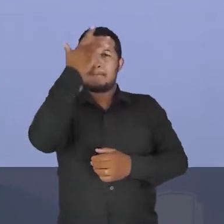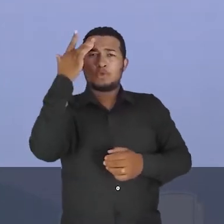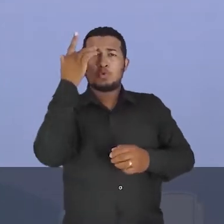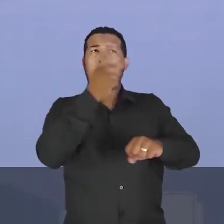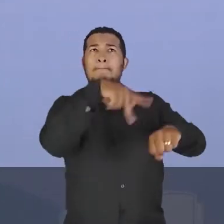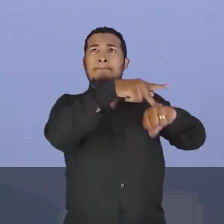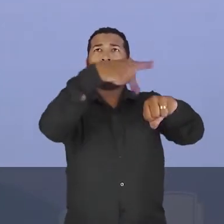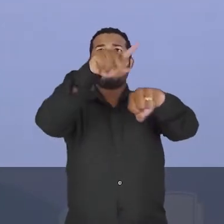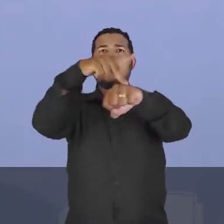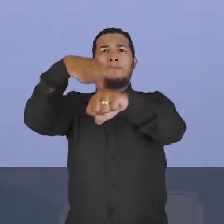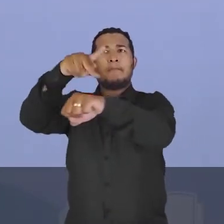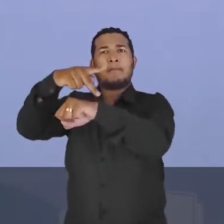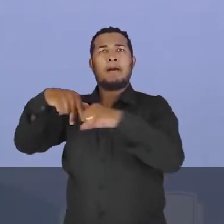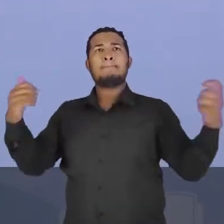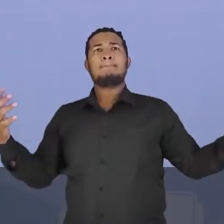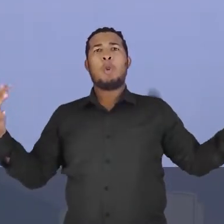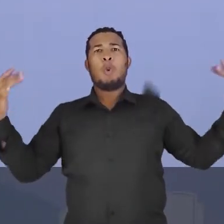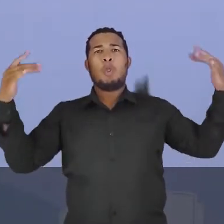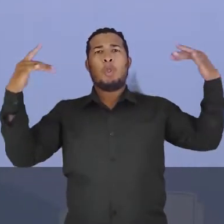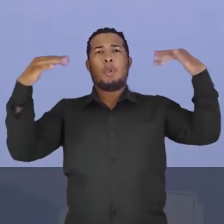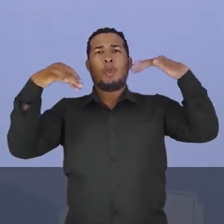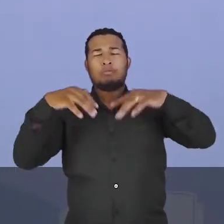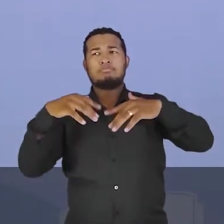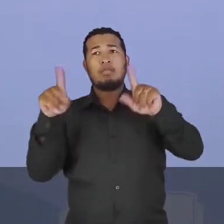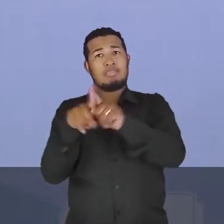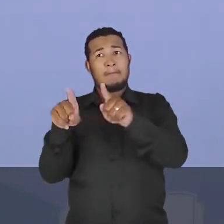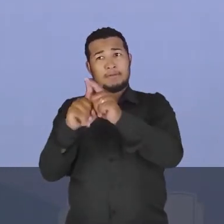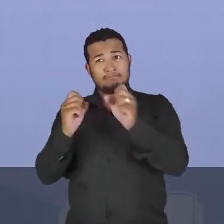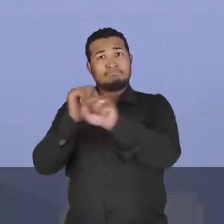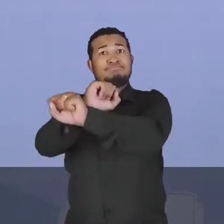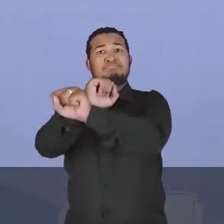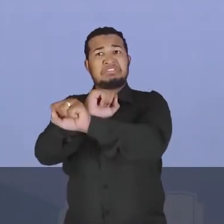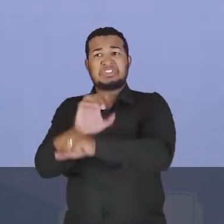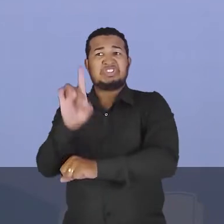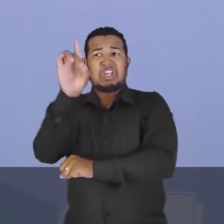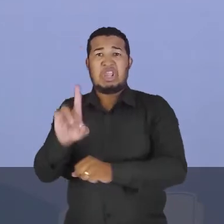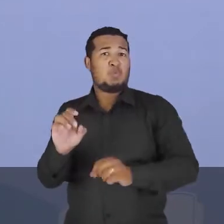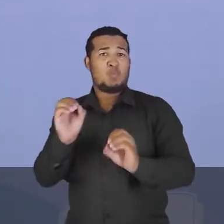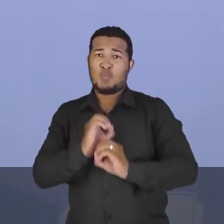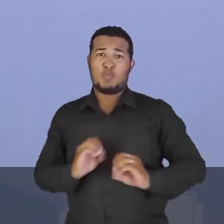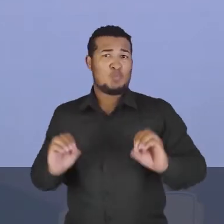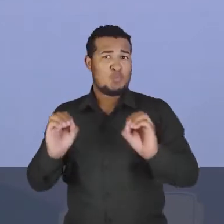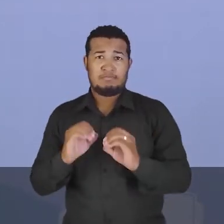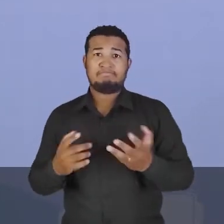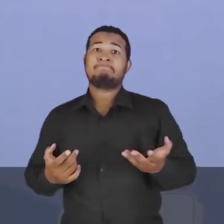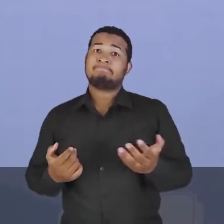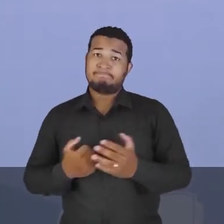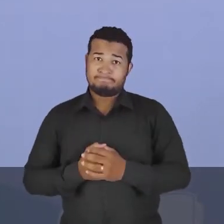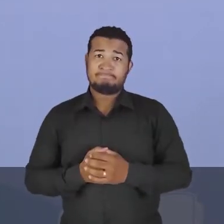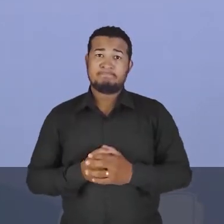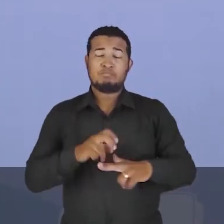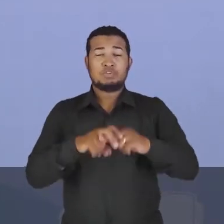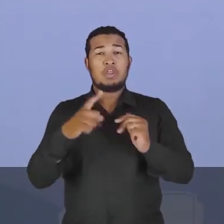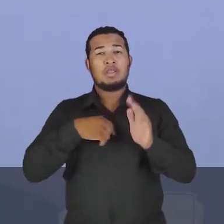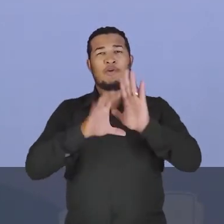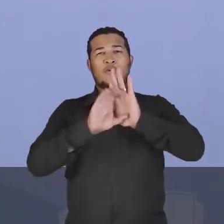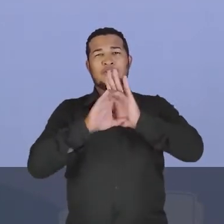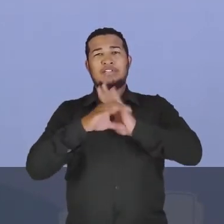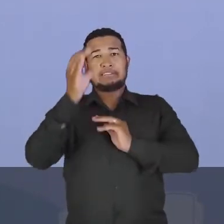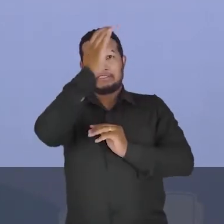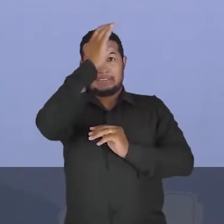muitos filhos de estrangeiros, escravos você também tinha, que também não tinham nenhum tipo de direito. Então, você tinha um conceito de